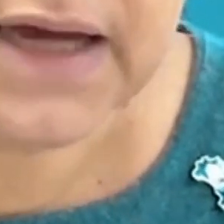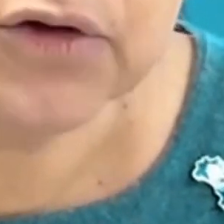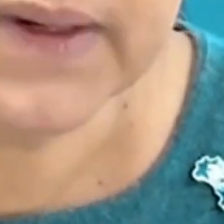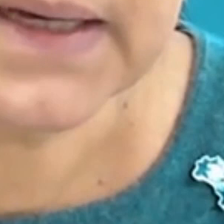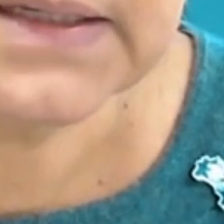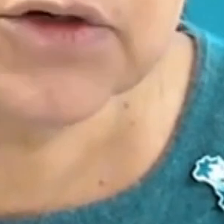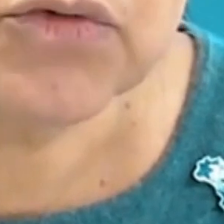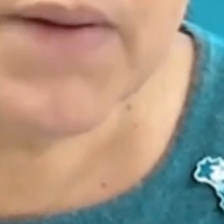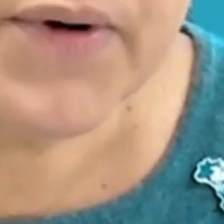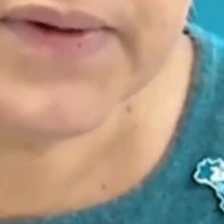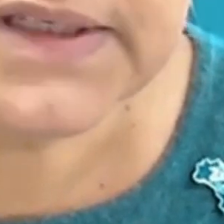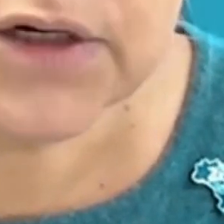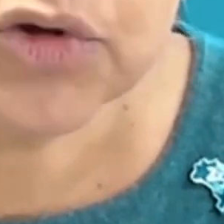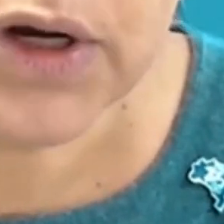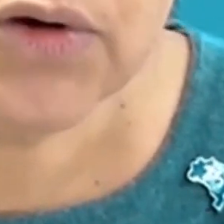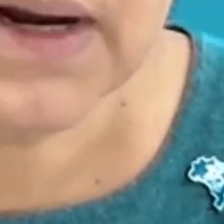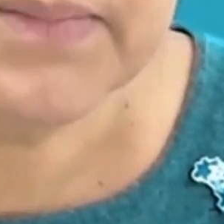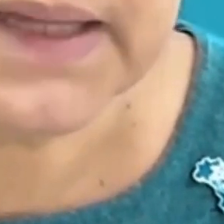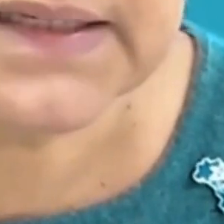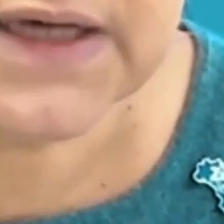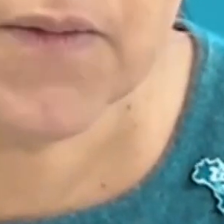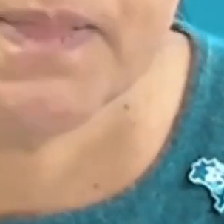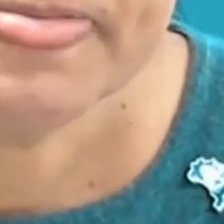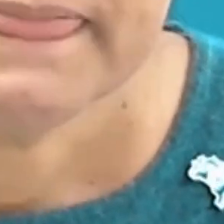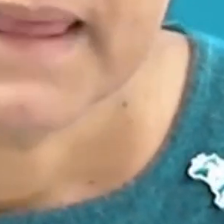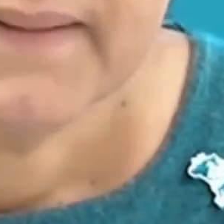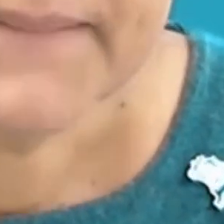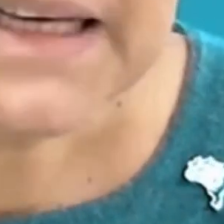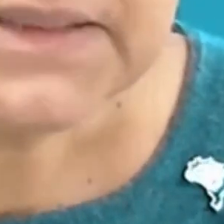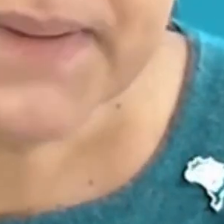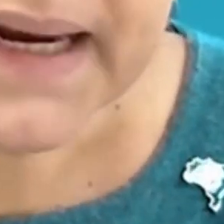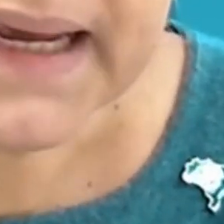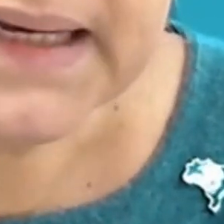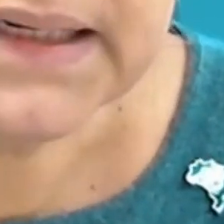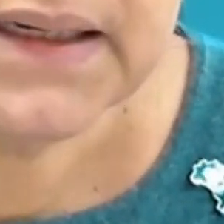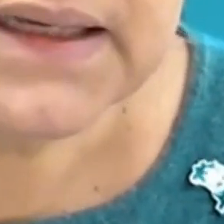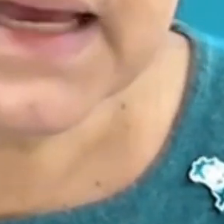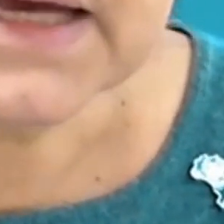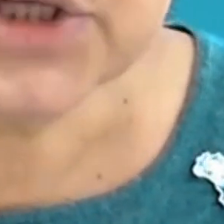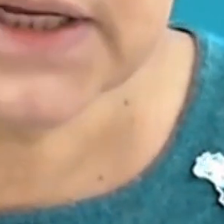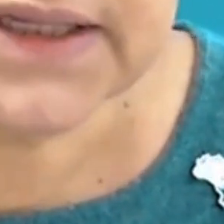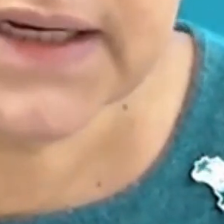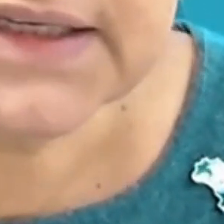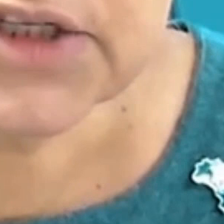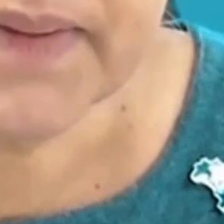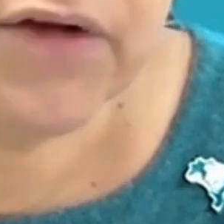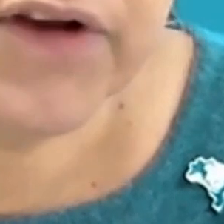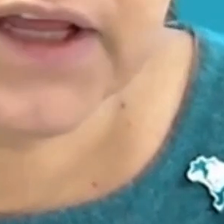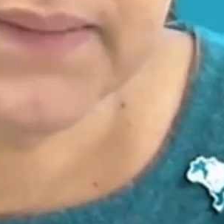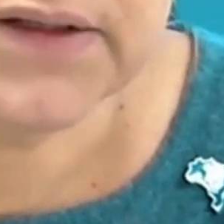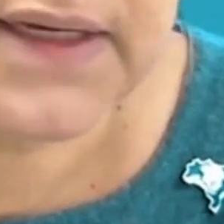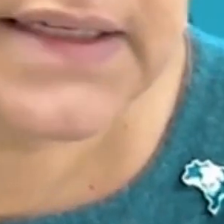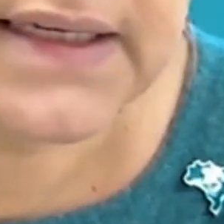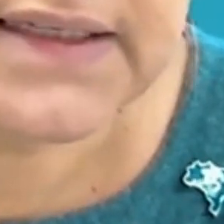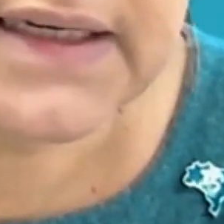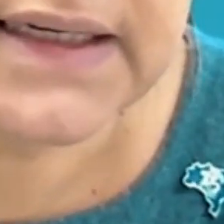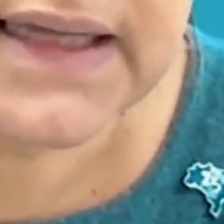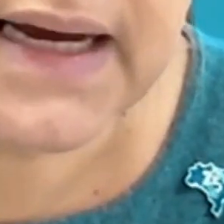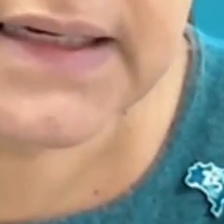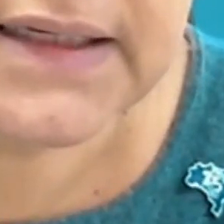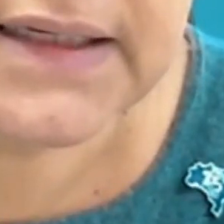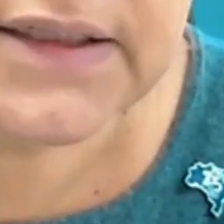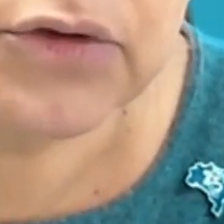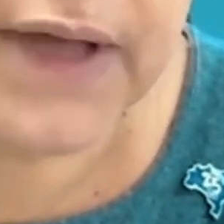a avançar no Brasil com a proposição de uma regulamentação mais perene, que dê as diretrizes para o enfrentamento das